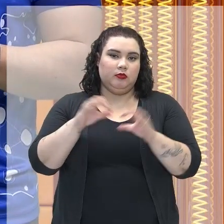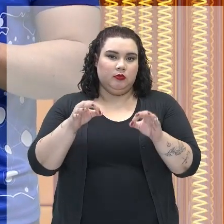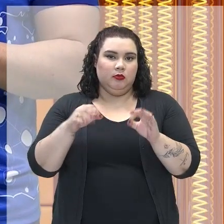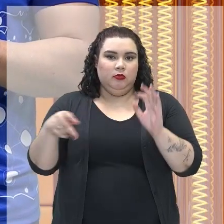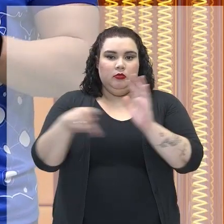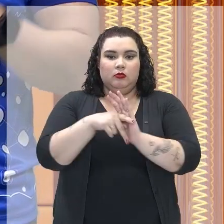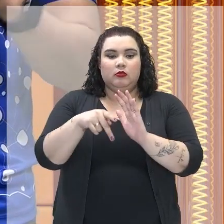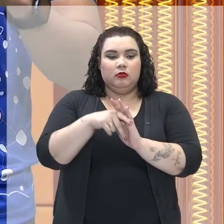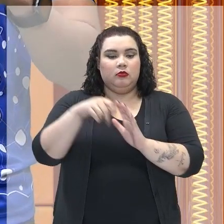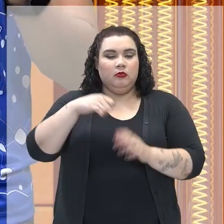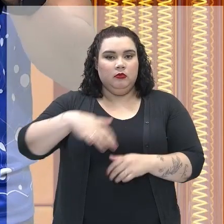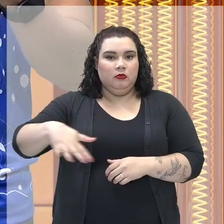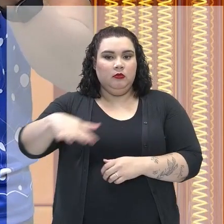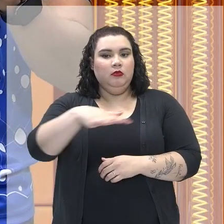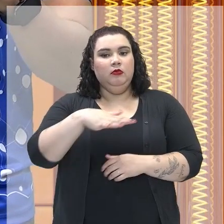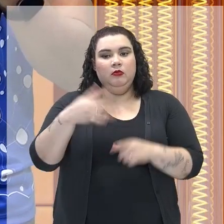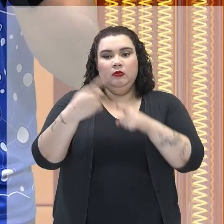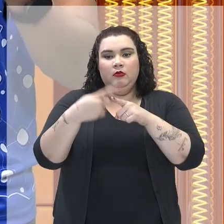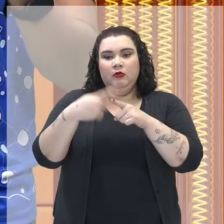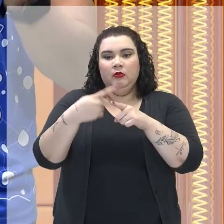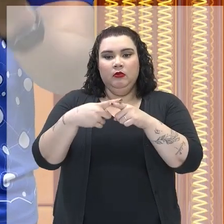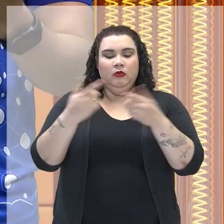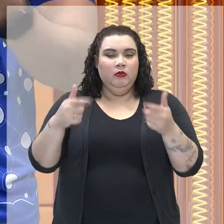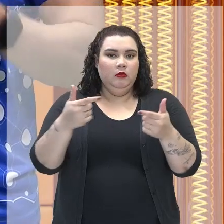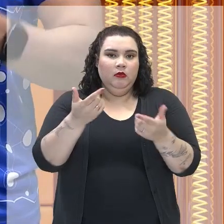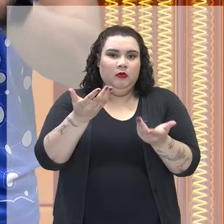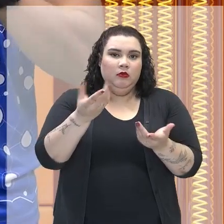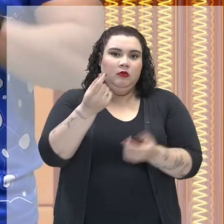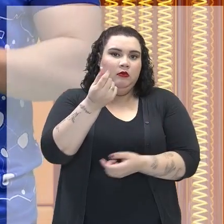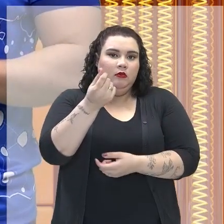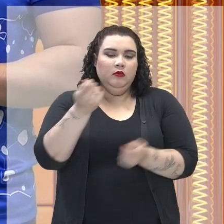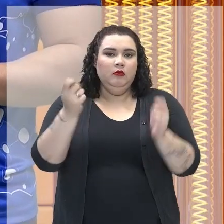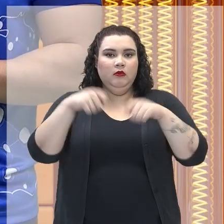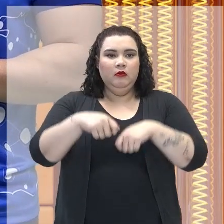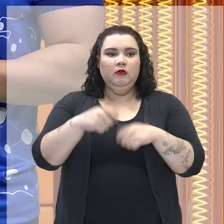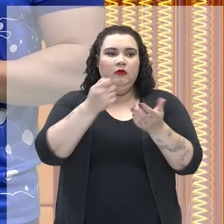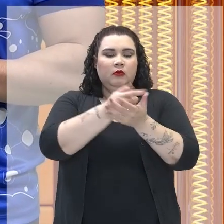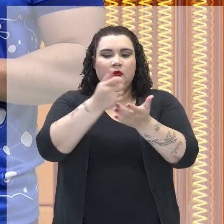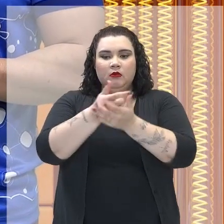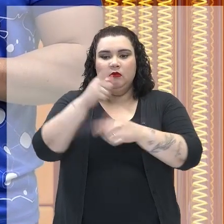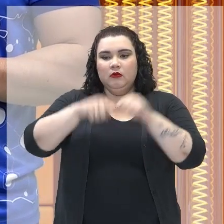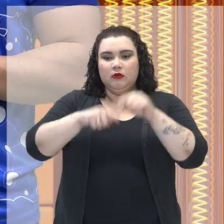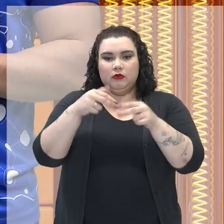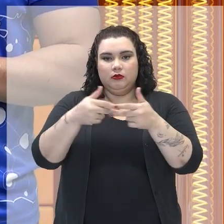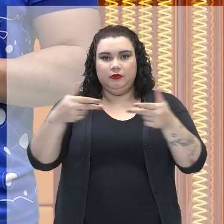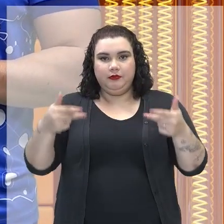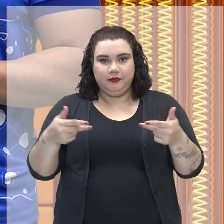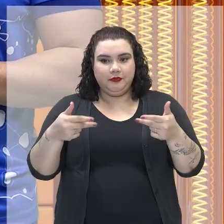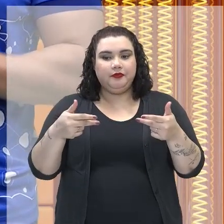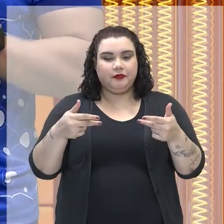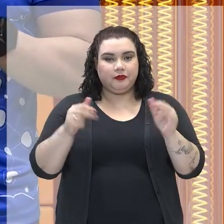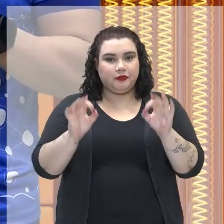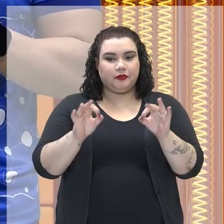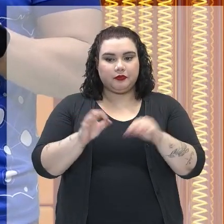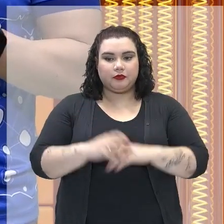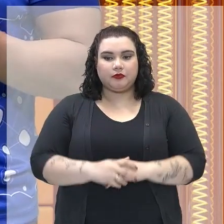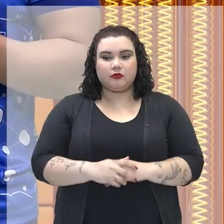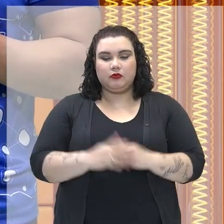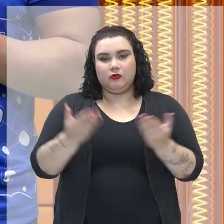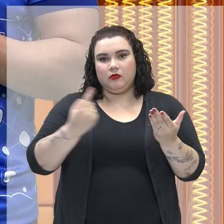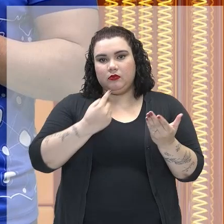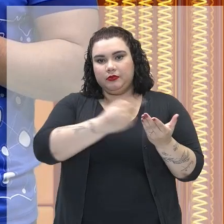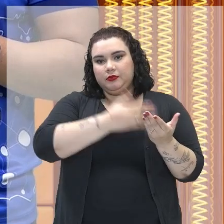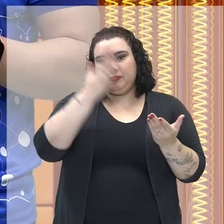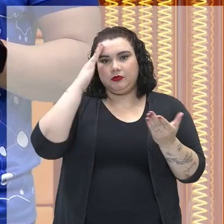próprio continente, né, porque não tem ali um poder aquisitivo capaz de consumir esses bens industrializados, né, pelo menos a maior